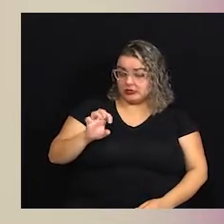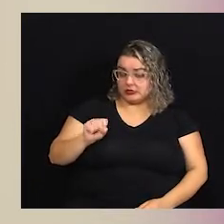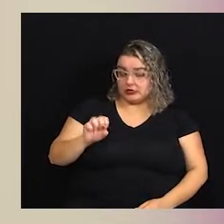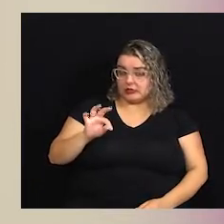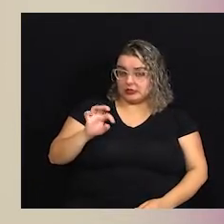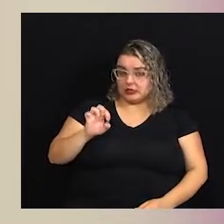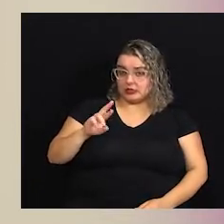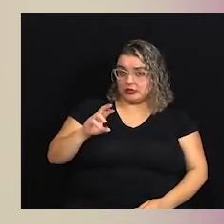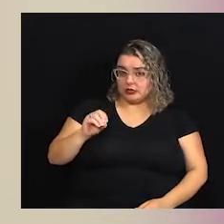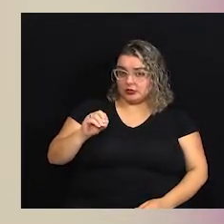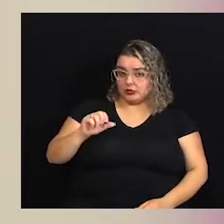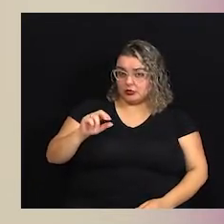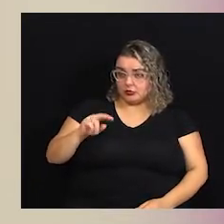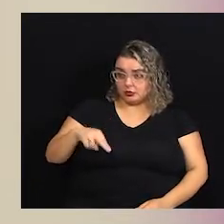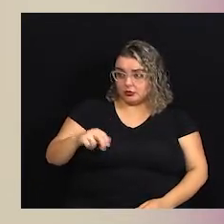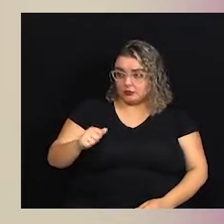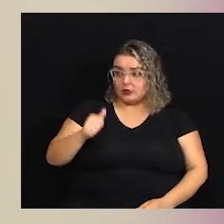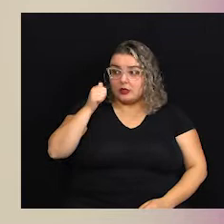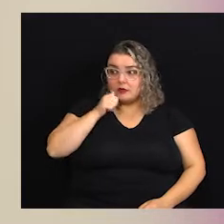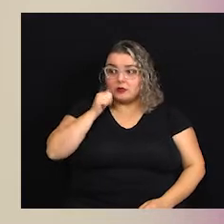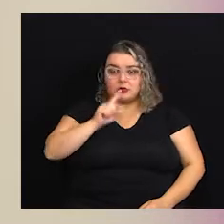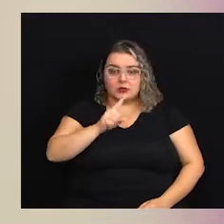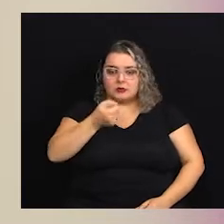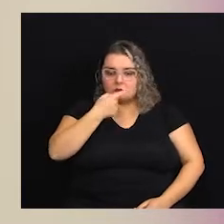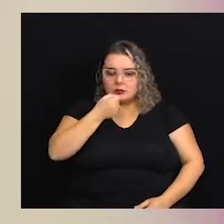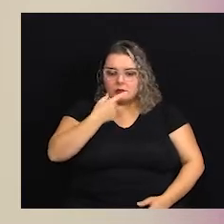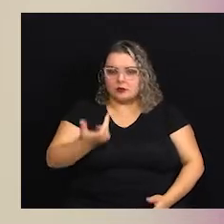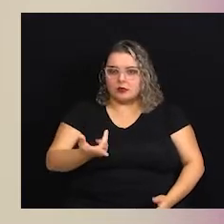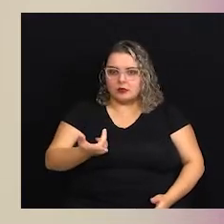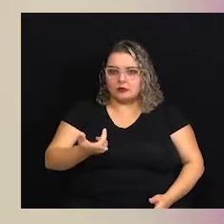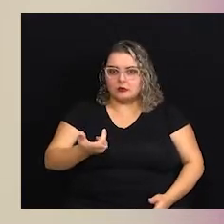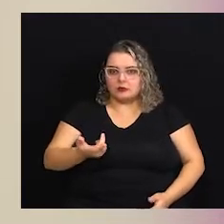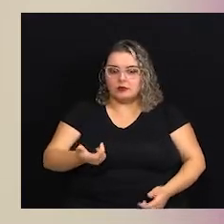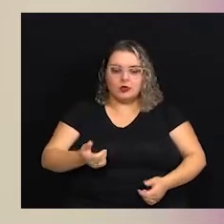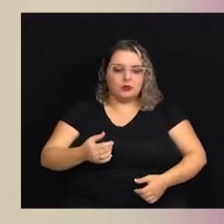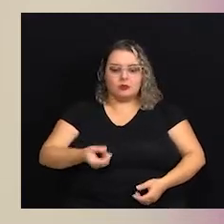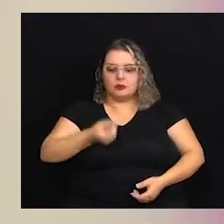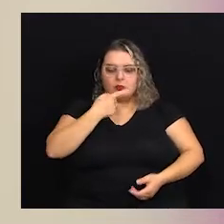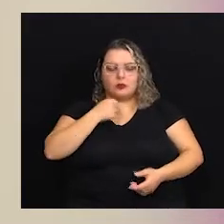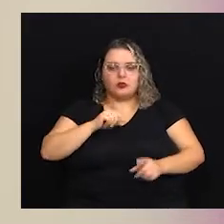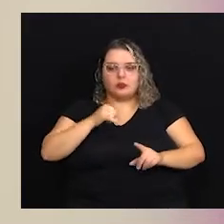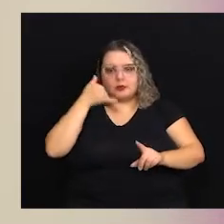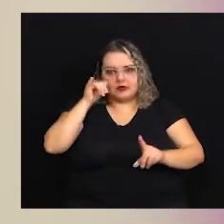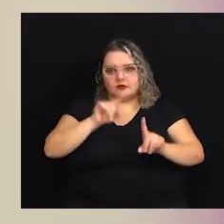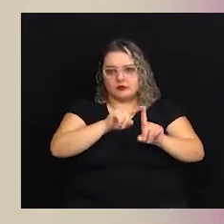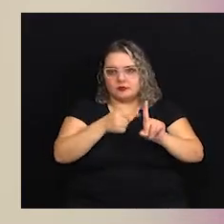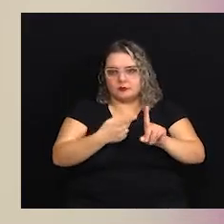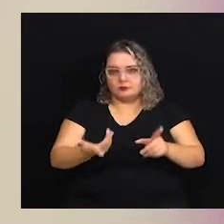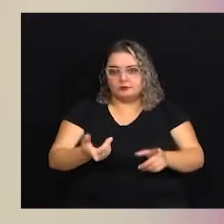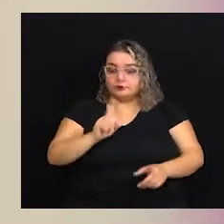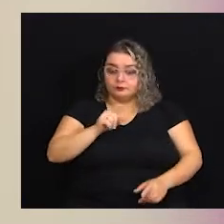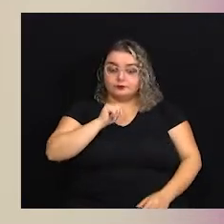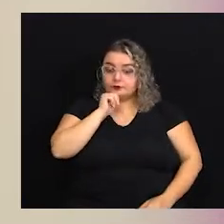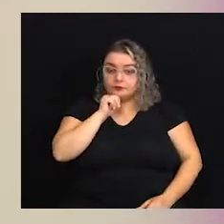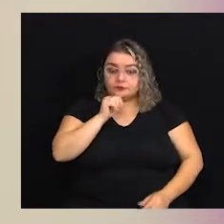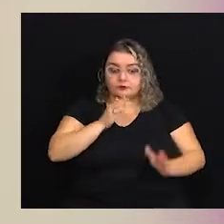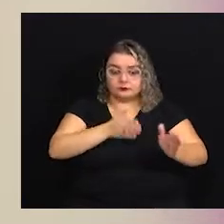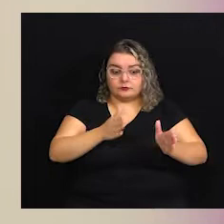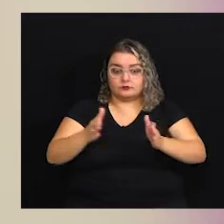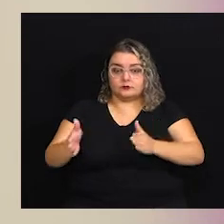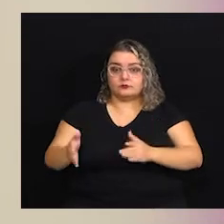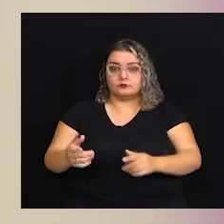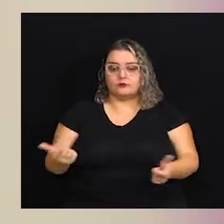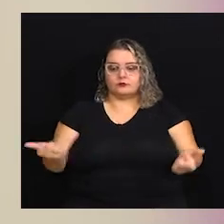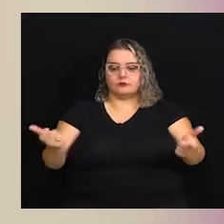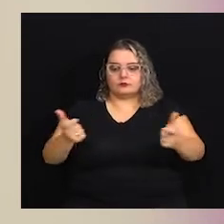para a mulher que não toma anticoncepcional, ela não consegue perceber, porque ela não está menstruando irregular. Só que queda